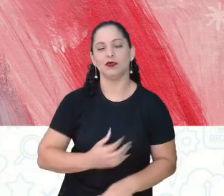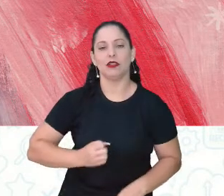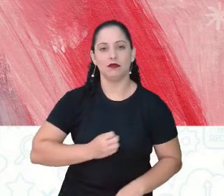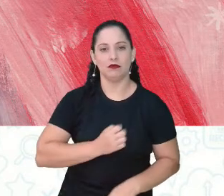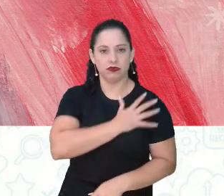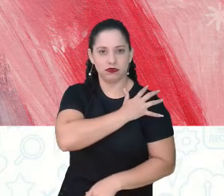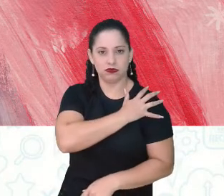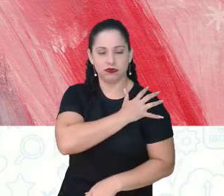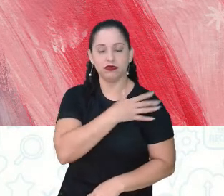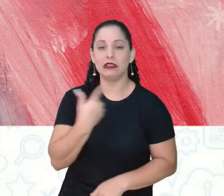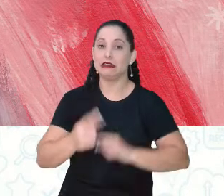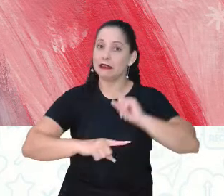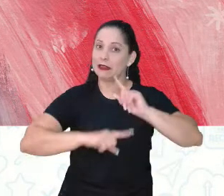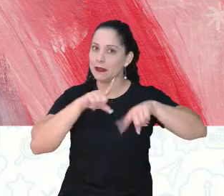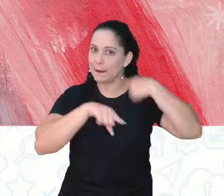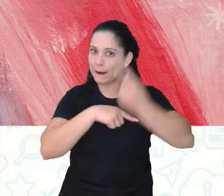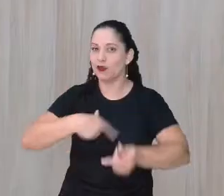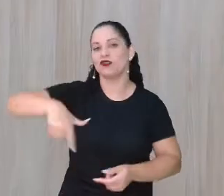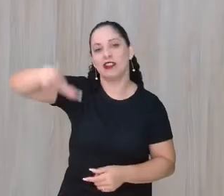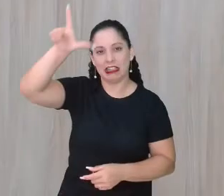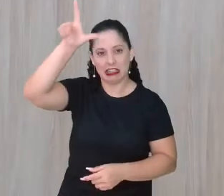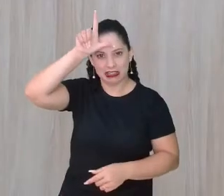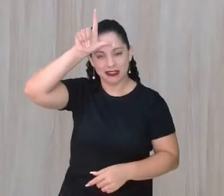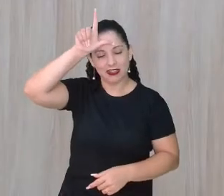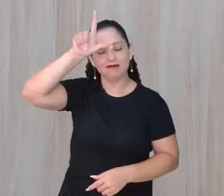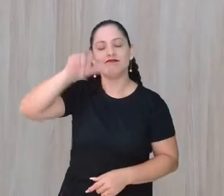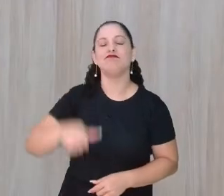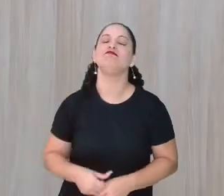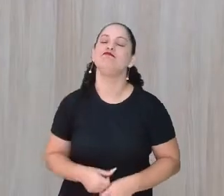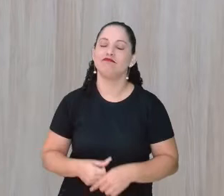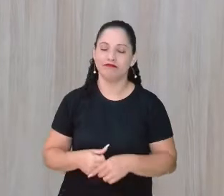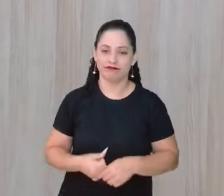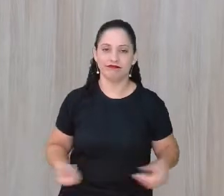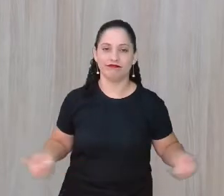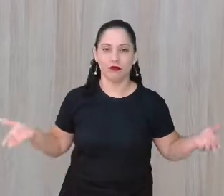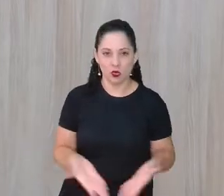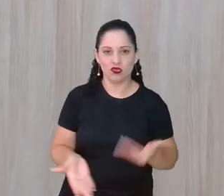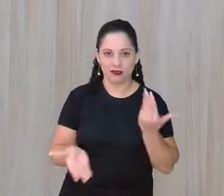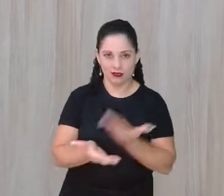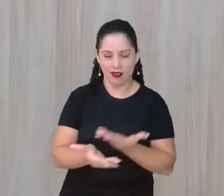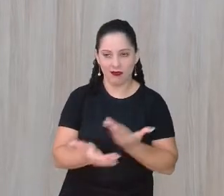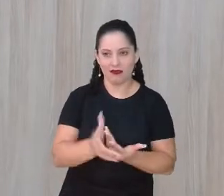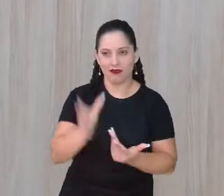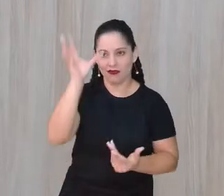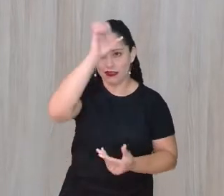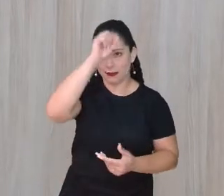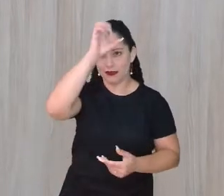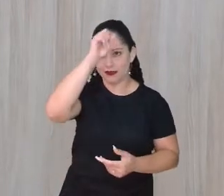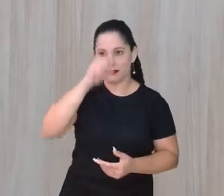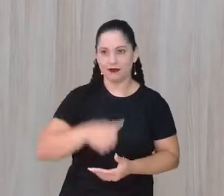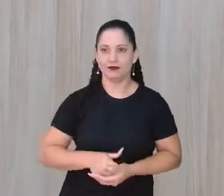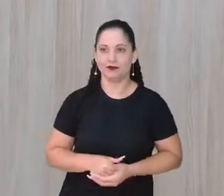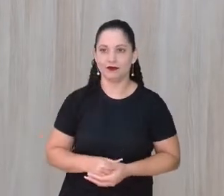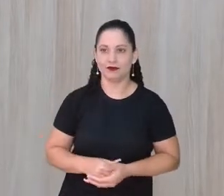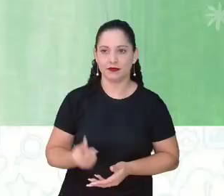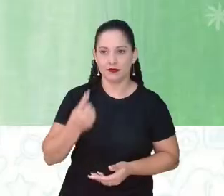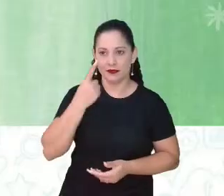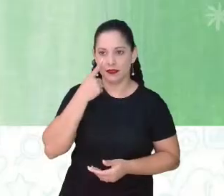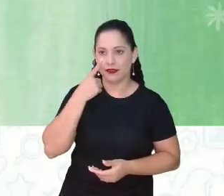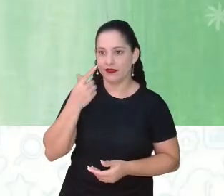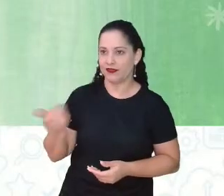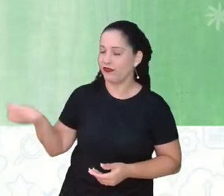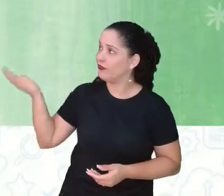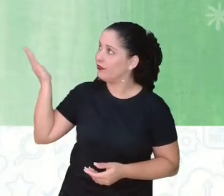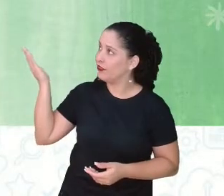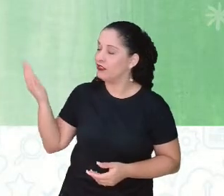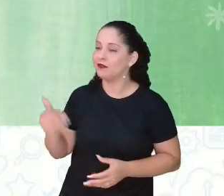poder posteriormente, e o que a gente vai entender nessa aula de hoje também, certo? Então, olha aí, ó. Aí a gente